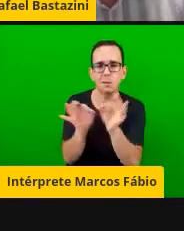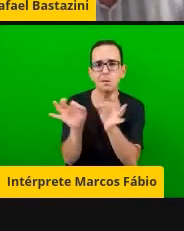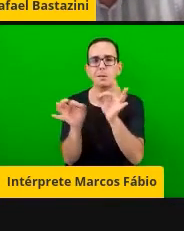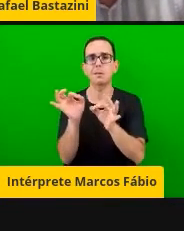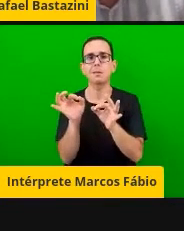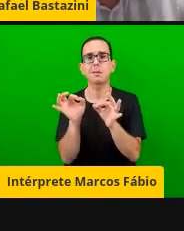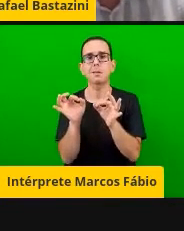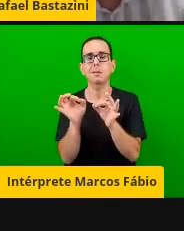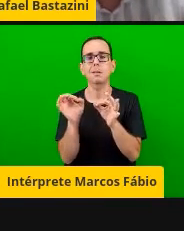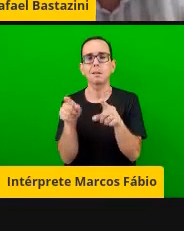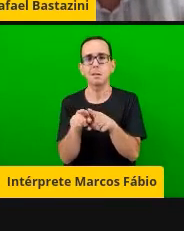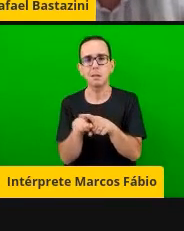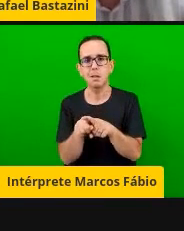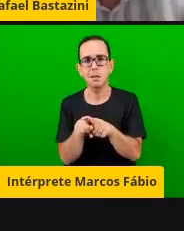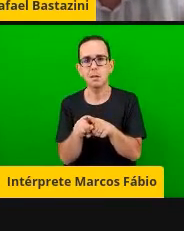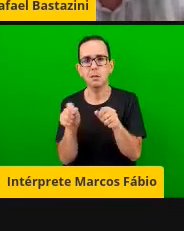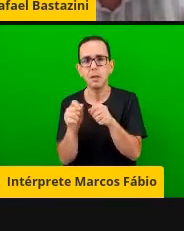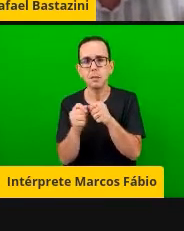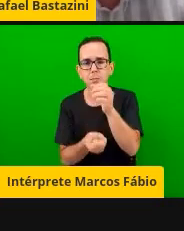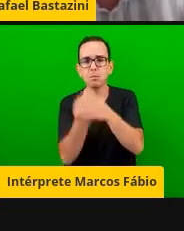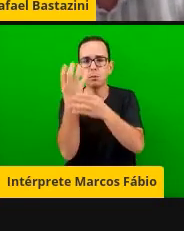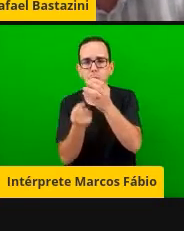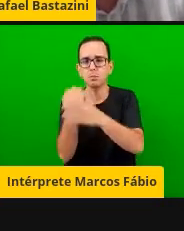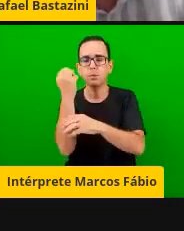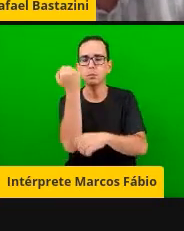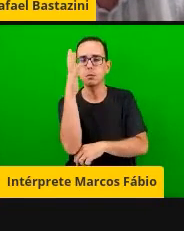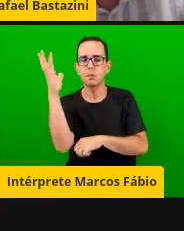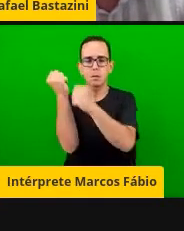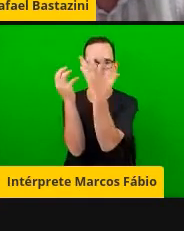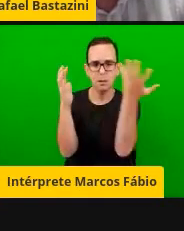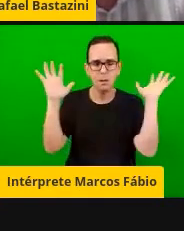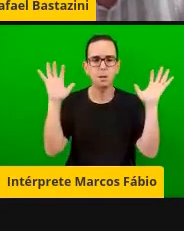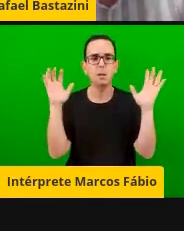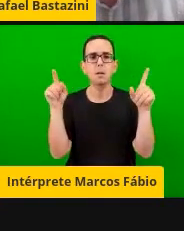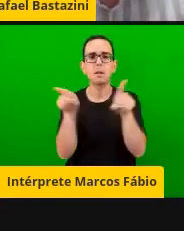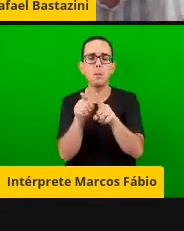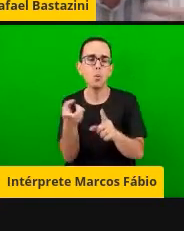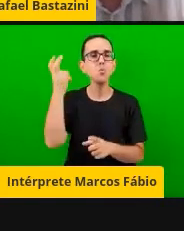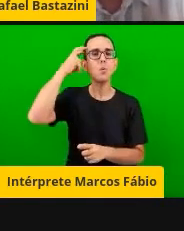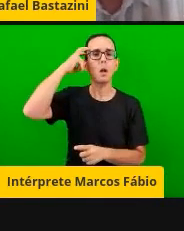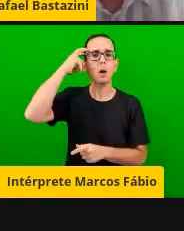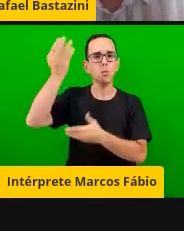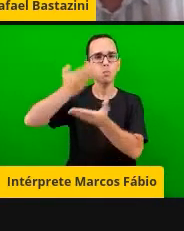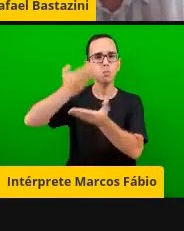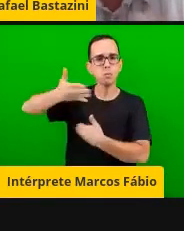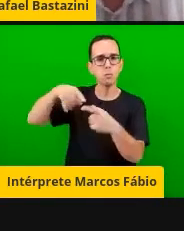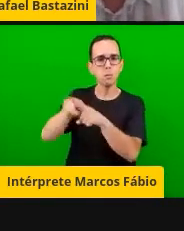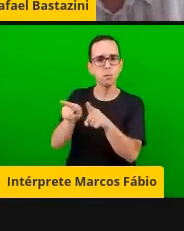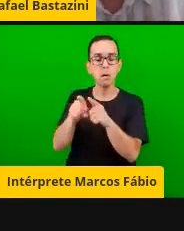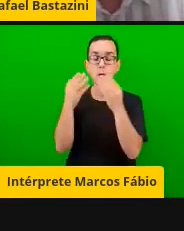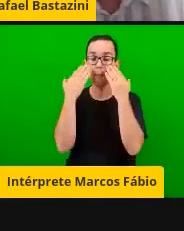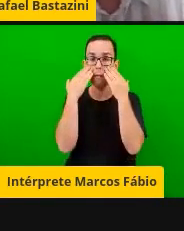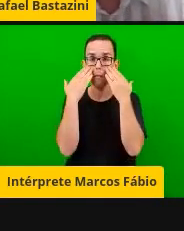de criação de parques industriais, intercâmbio cultural e assim por diante, visa ou dá